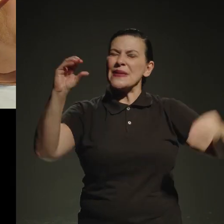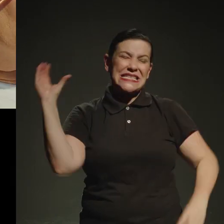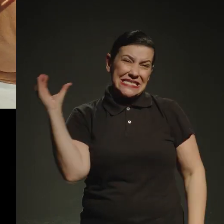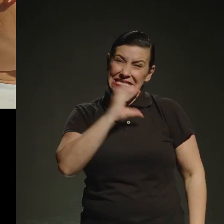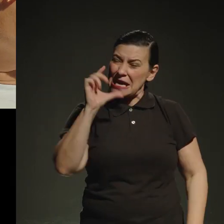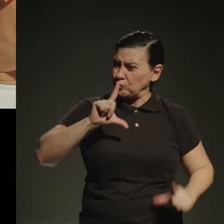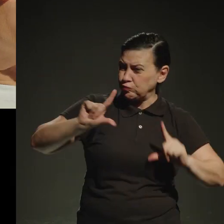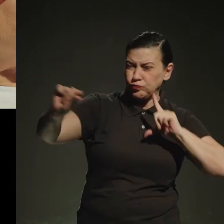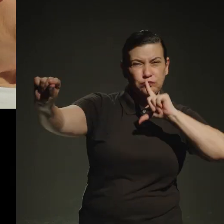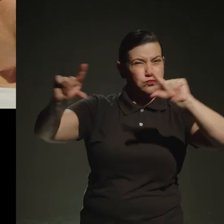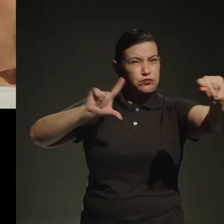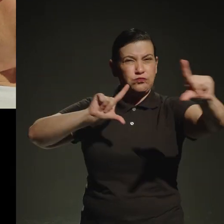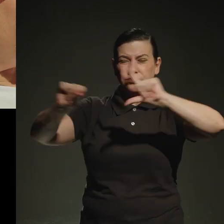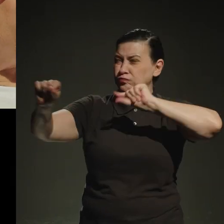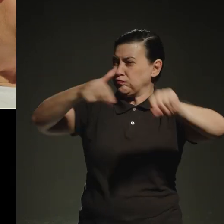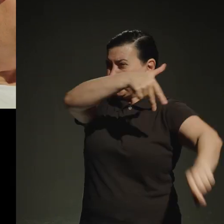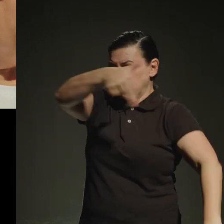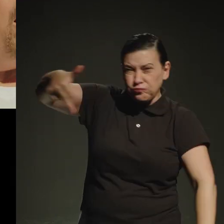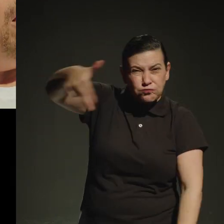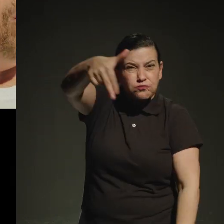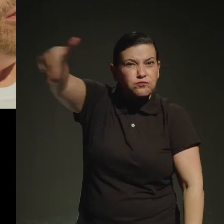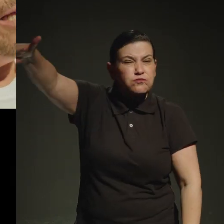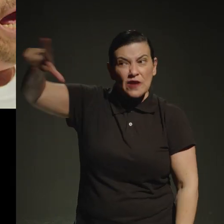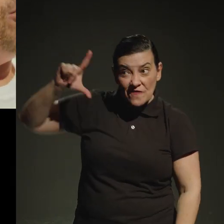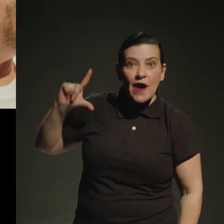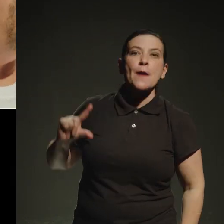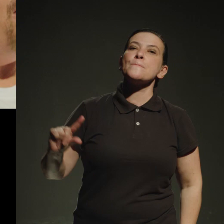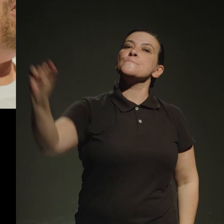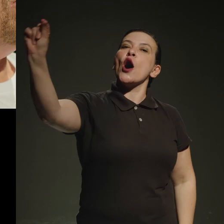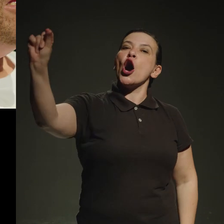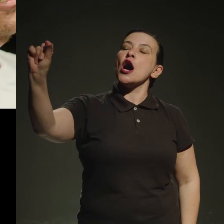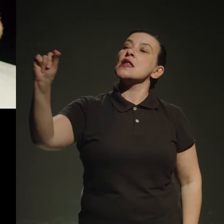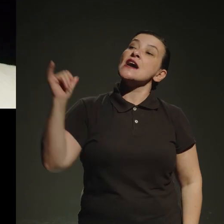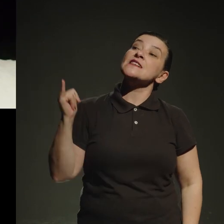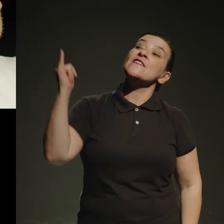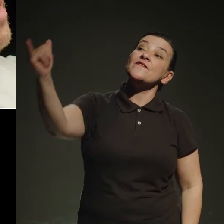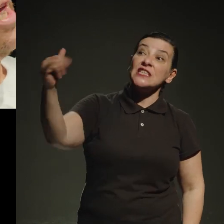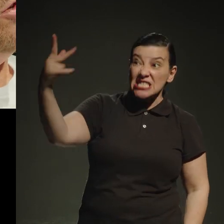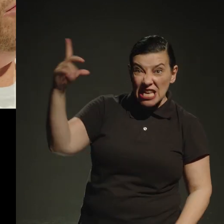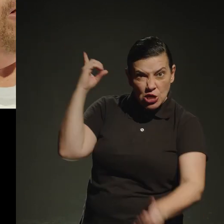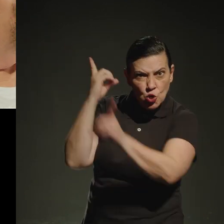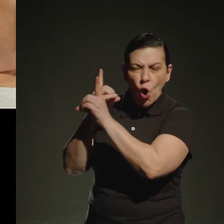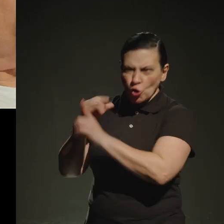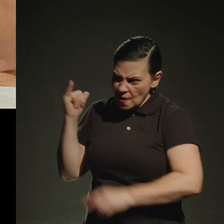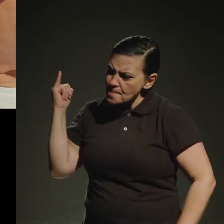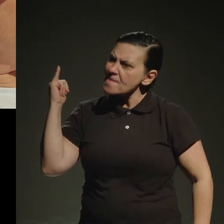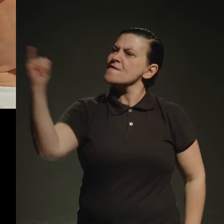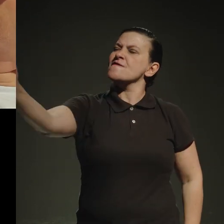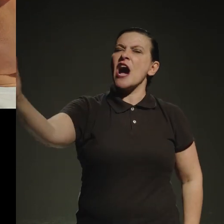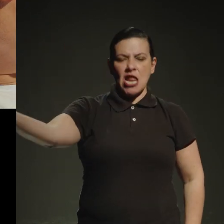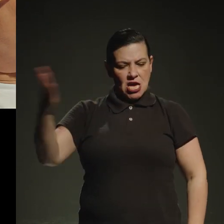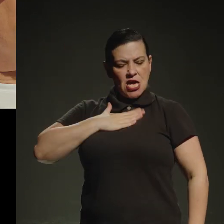Correi, correi desembestado campo afora, fracote! E a quem encontrardes pelo caminho, dizei bem alto que quem vos enfrentou foi